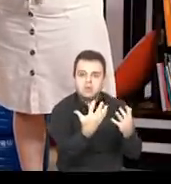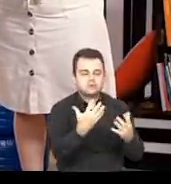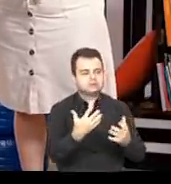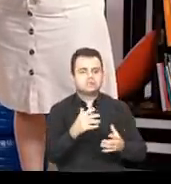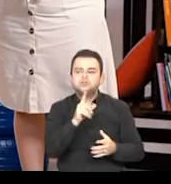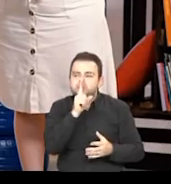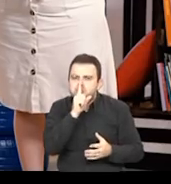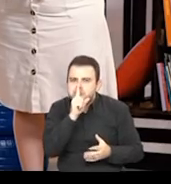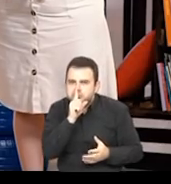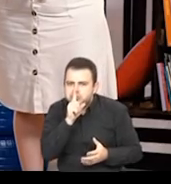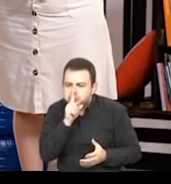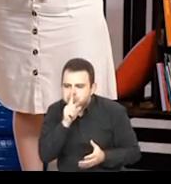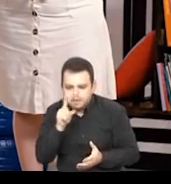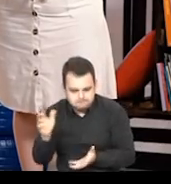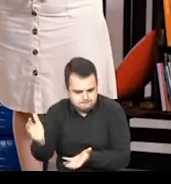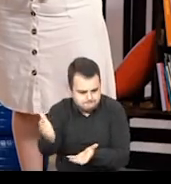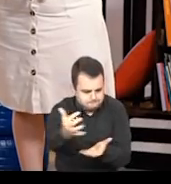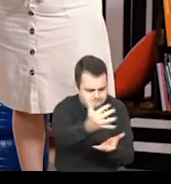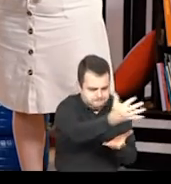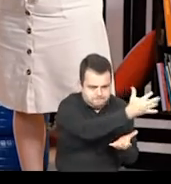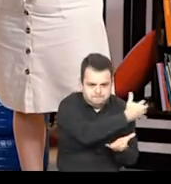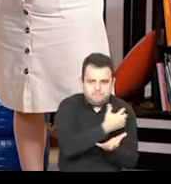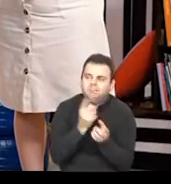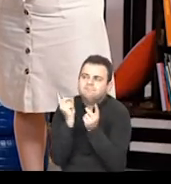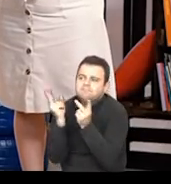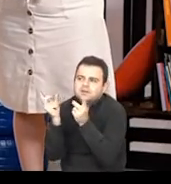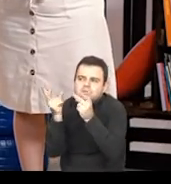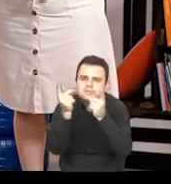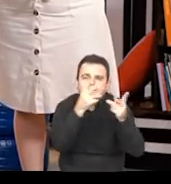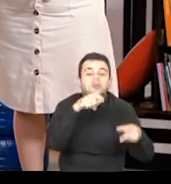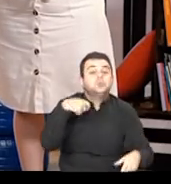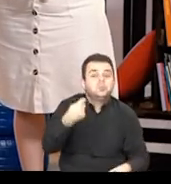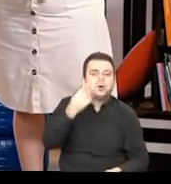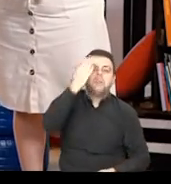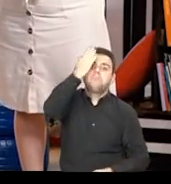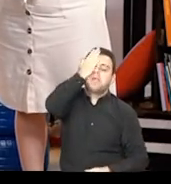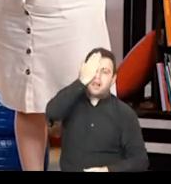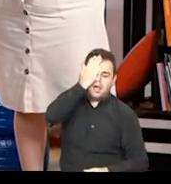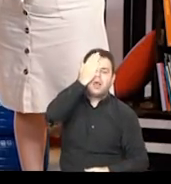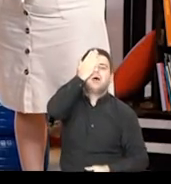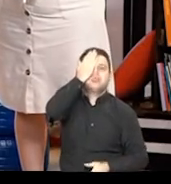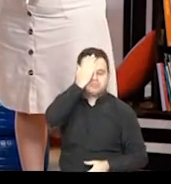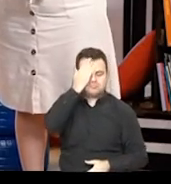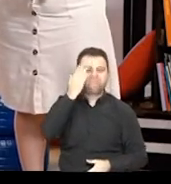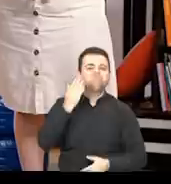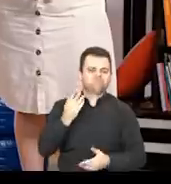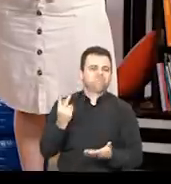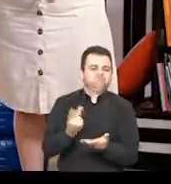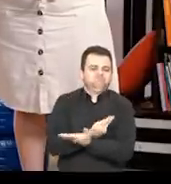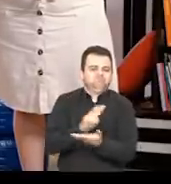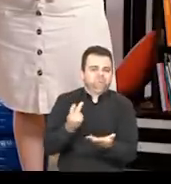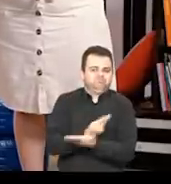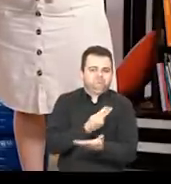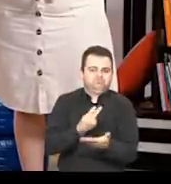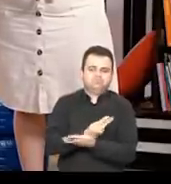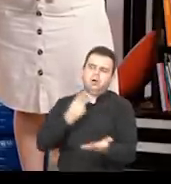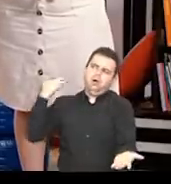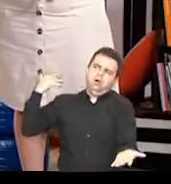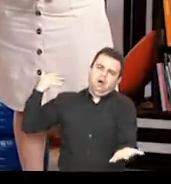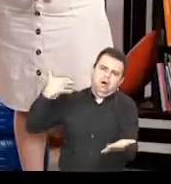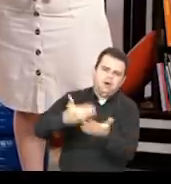um nome, que é biopirataria. E você sabia, Andréia, que esse desmatamento ocorre desde a